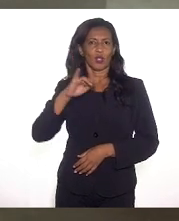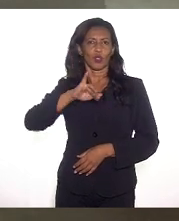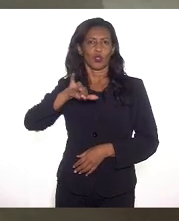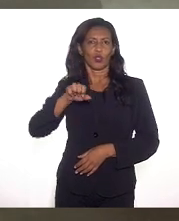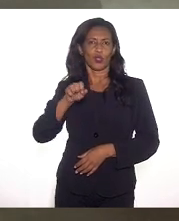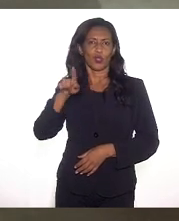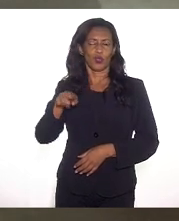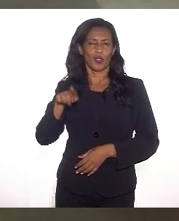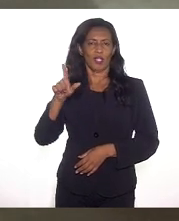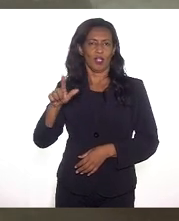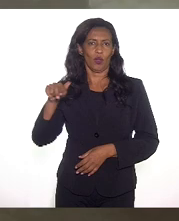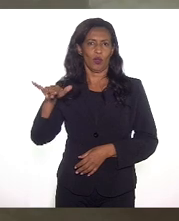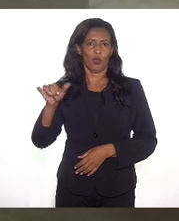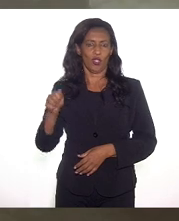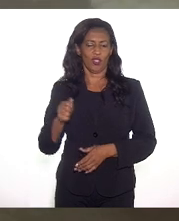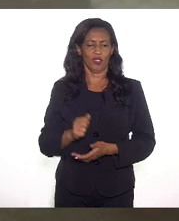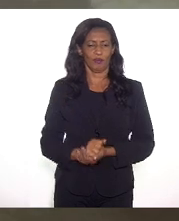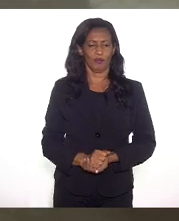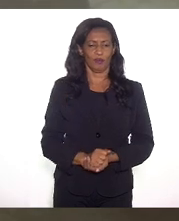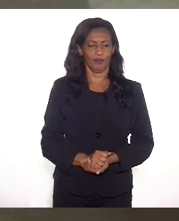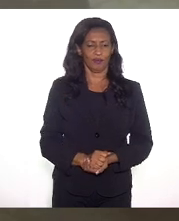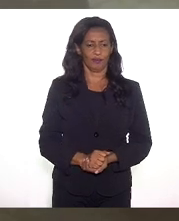Amit.